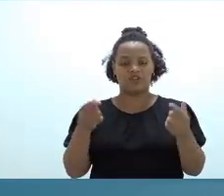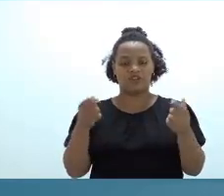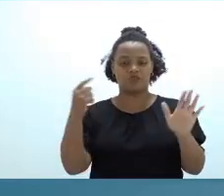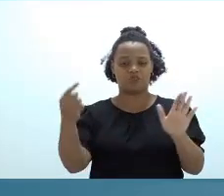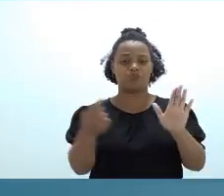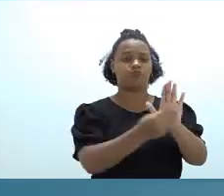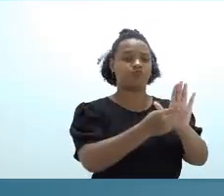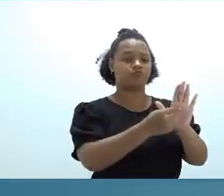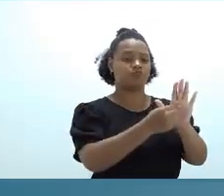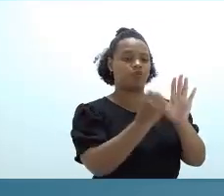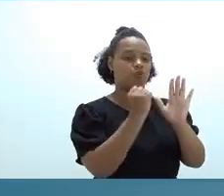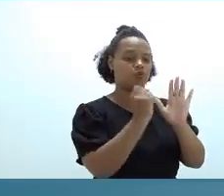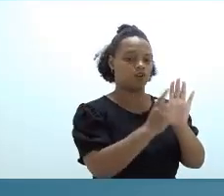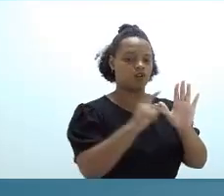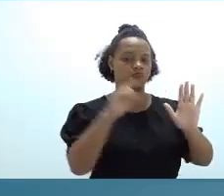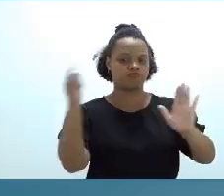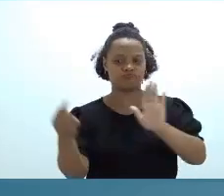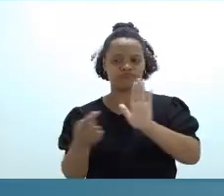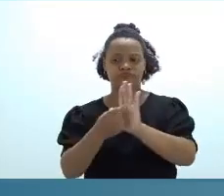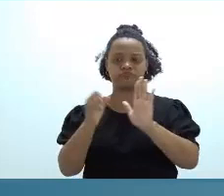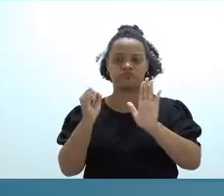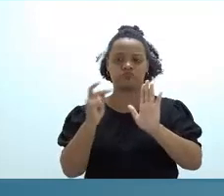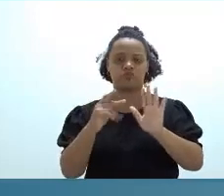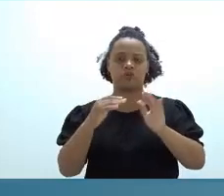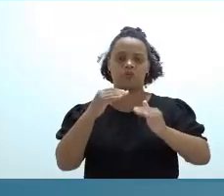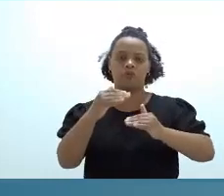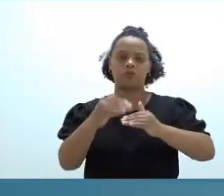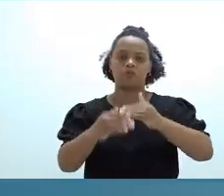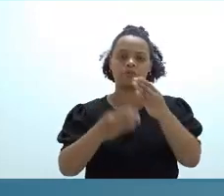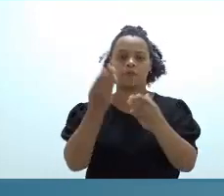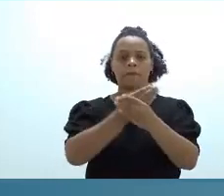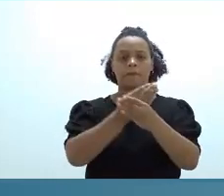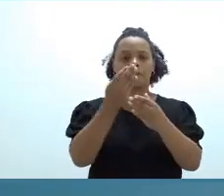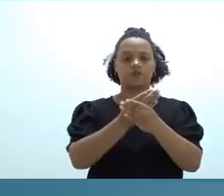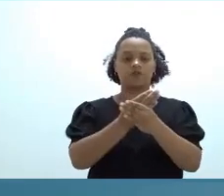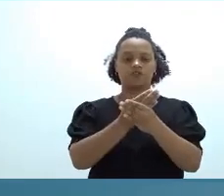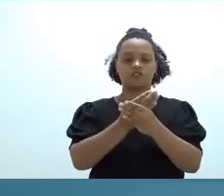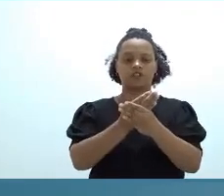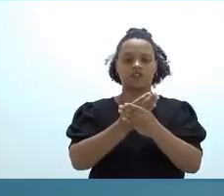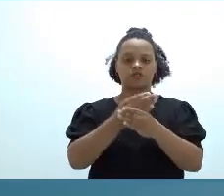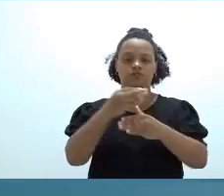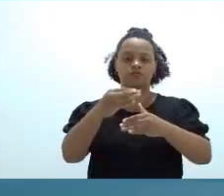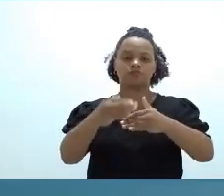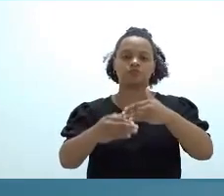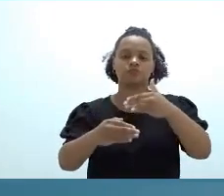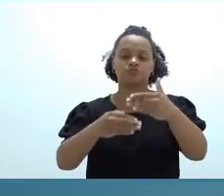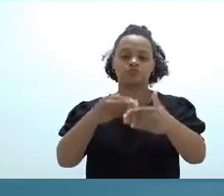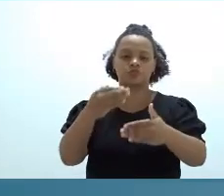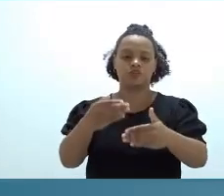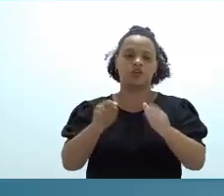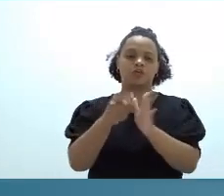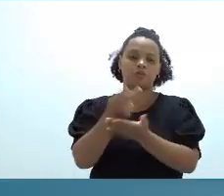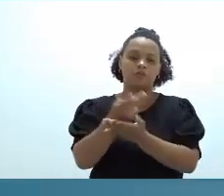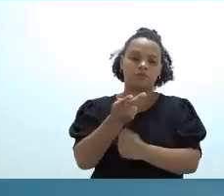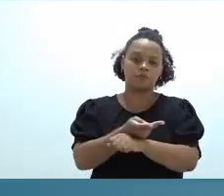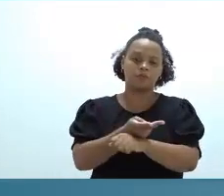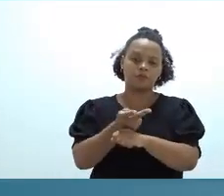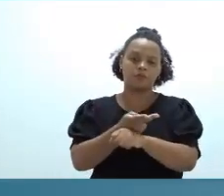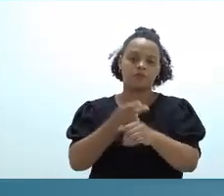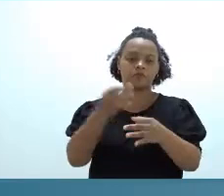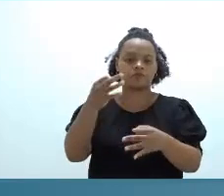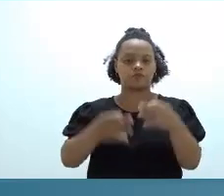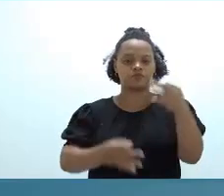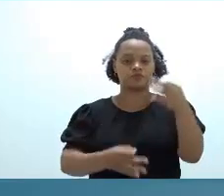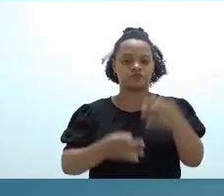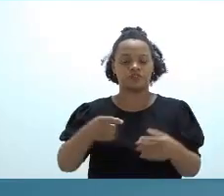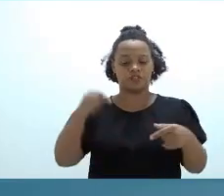processo originário físico, realmente a gente sempre busca a justiça, e esse é o objetivo do Poder Judiciário. Mas essa